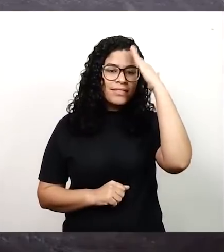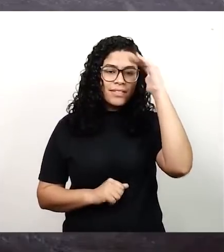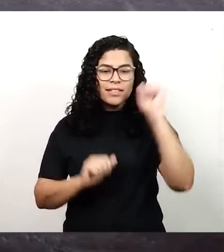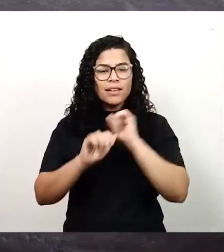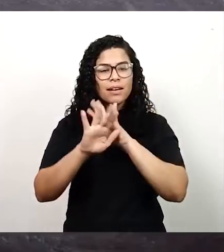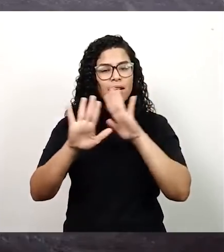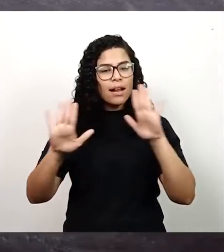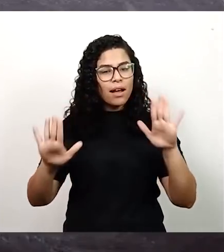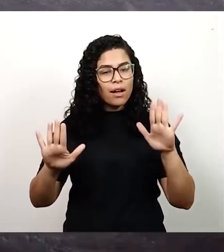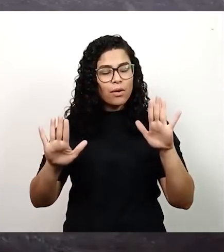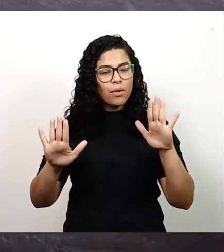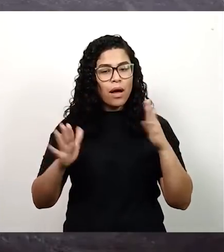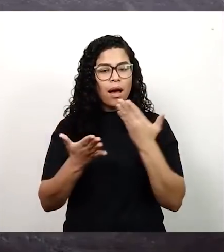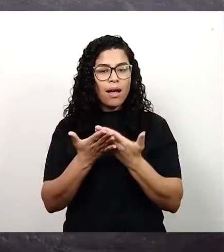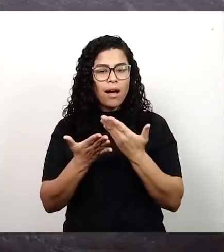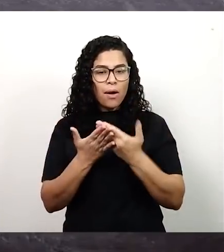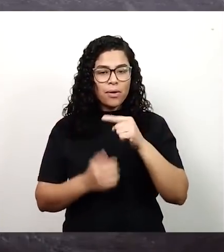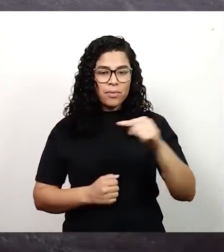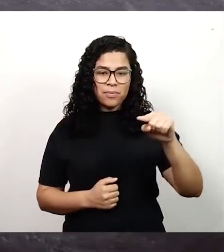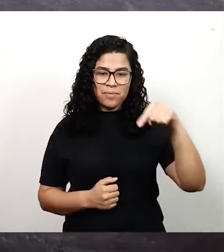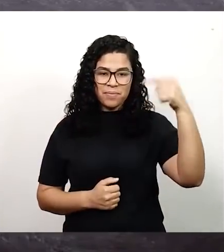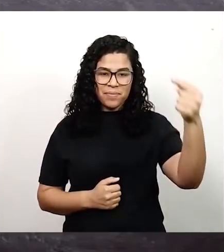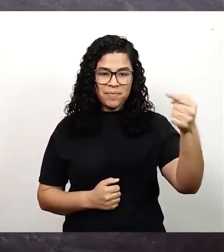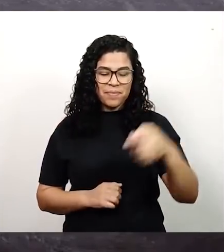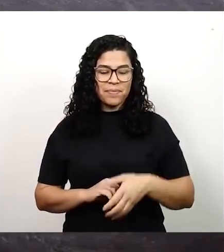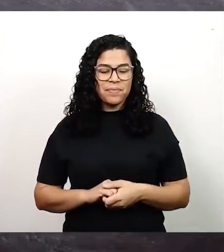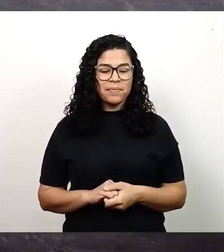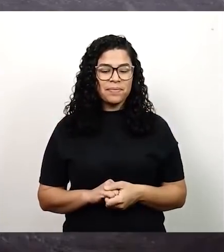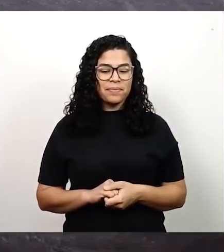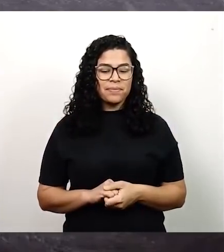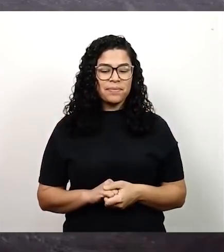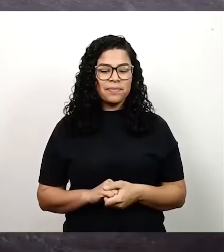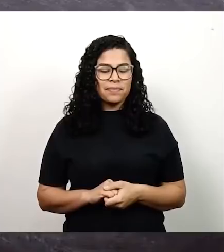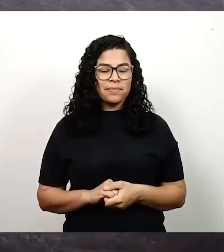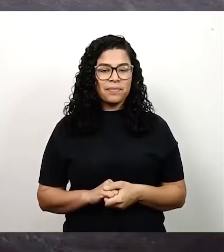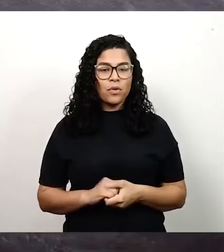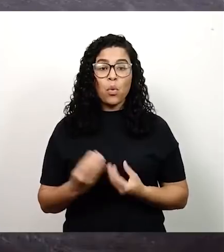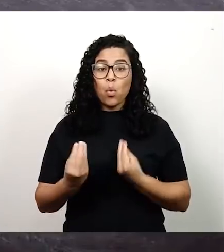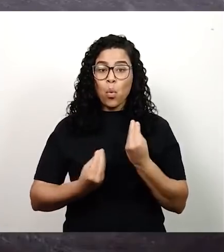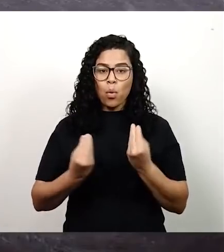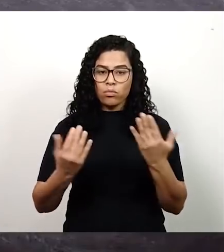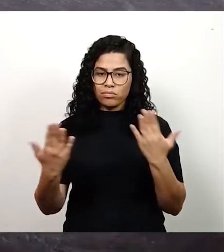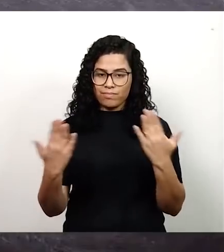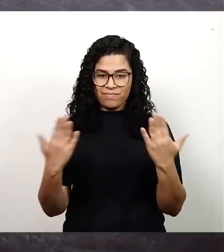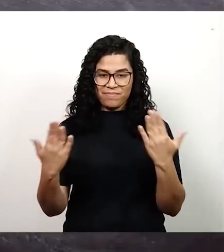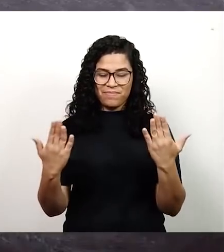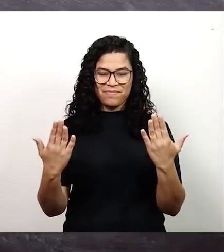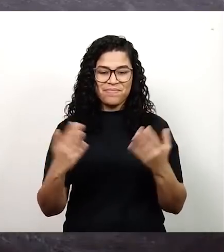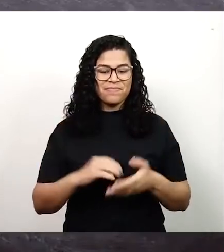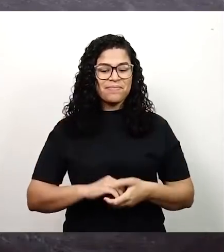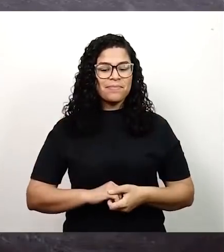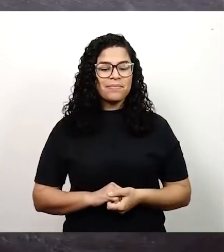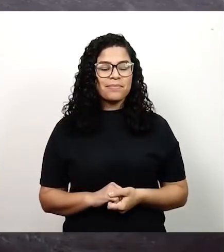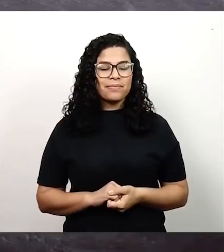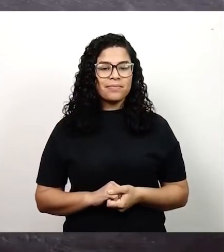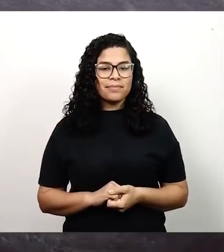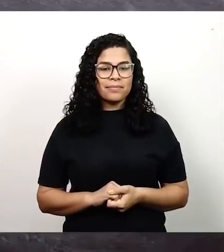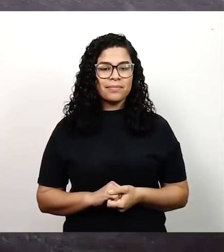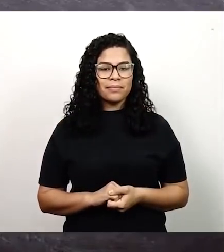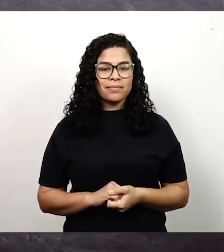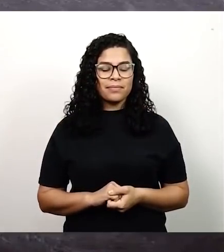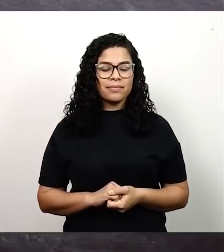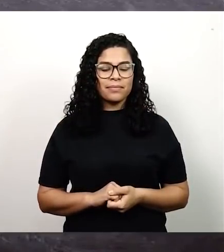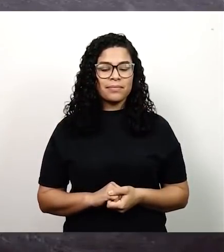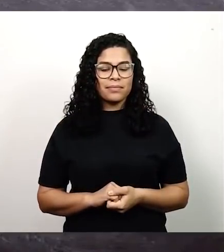entender melhor nas próximas aulas esse sistema de comparação. Se